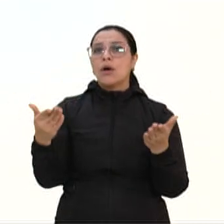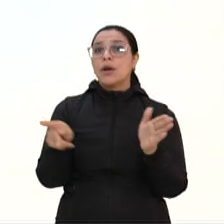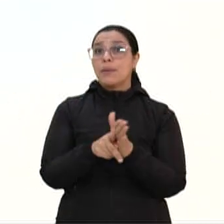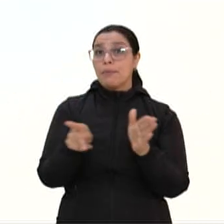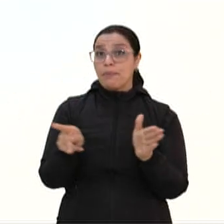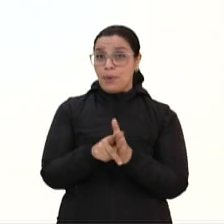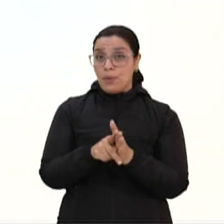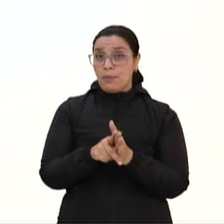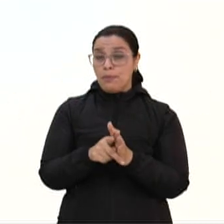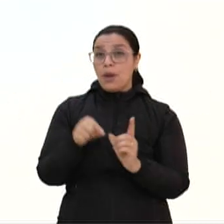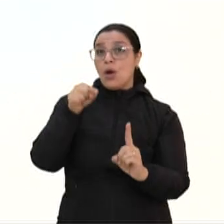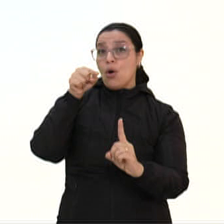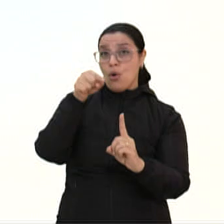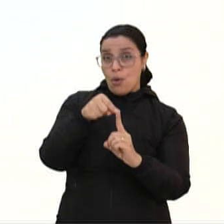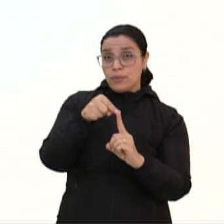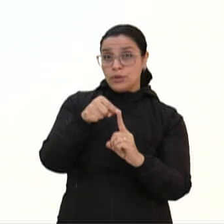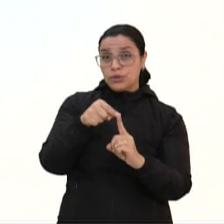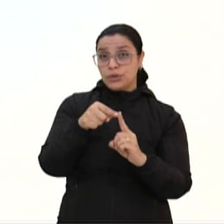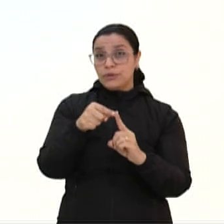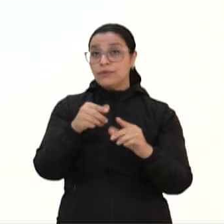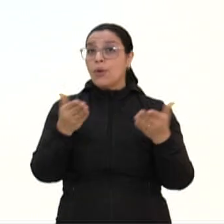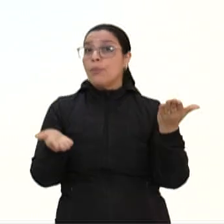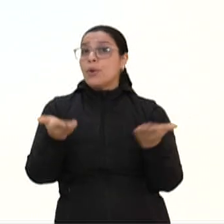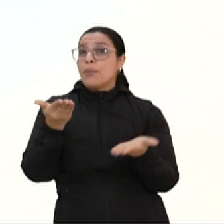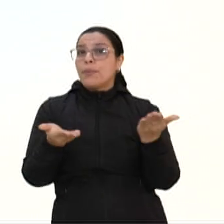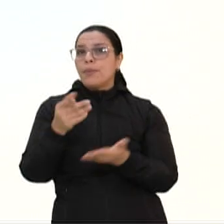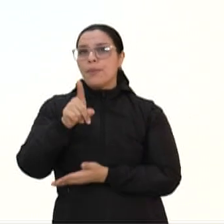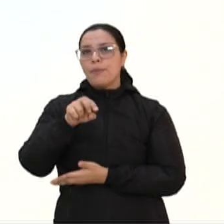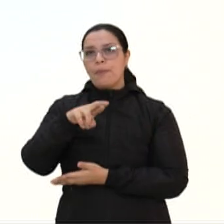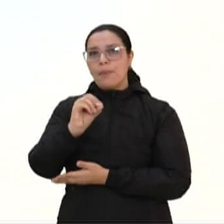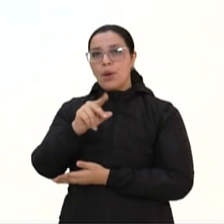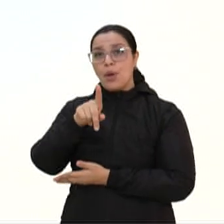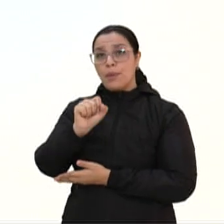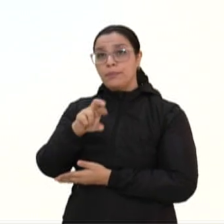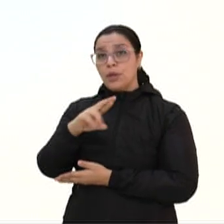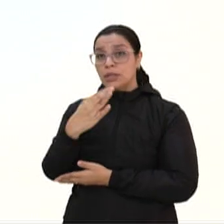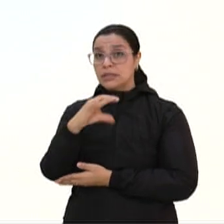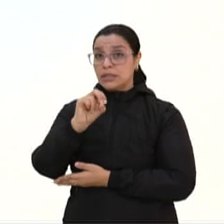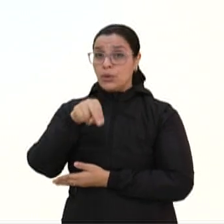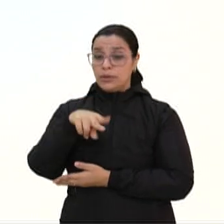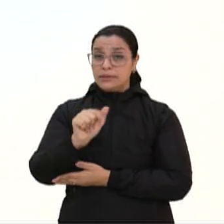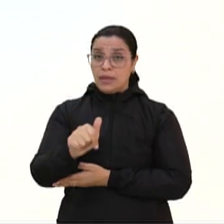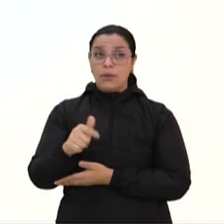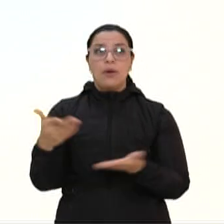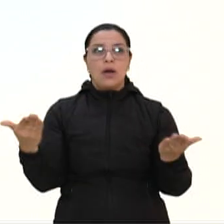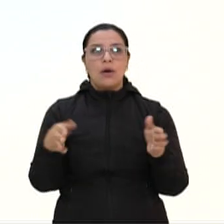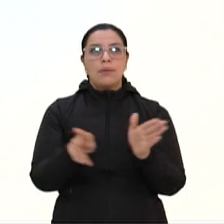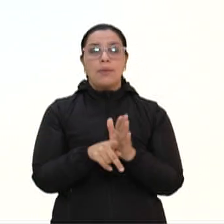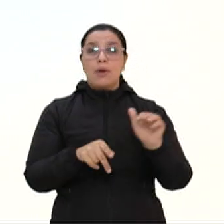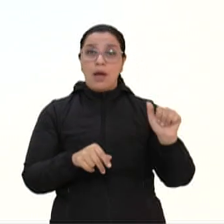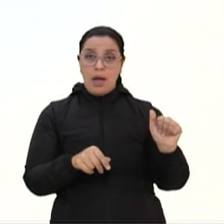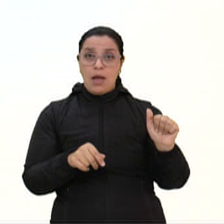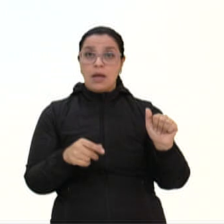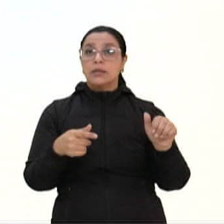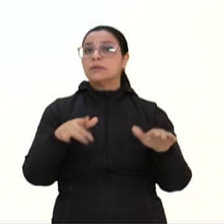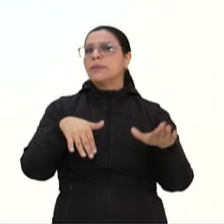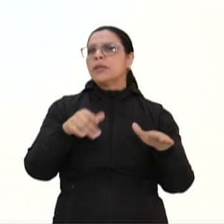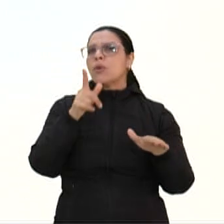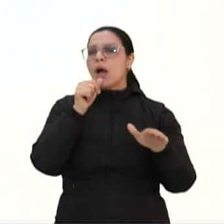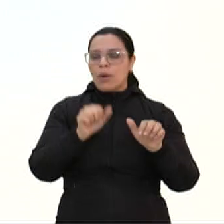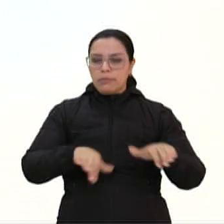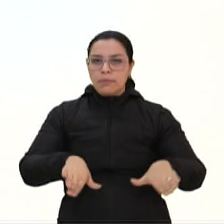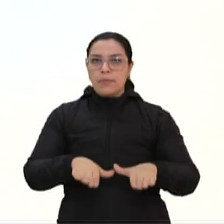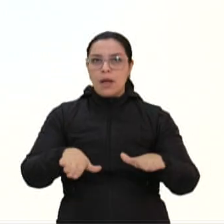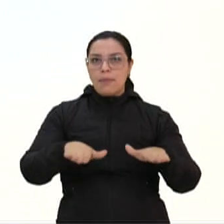causal ou proporcional? É uma pergunta. Tudo bem? Letra A. A proporção que a maré subia, o